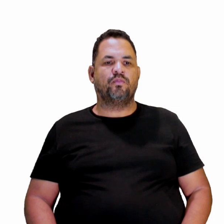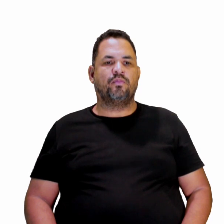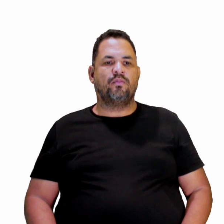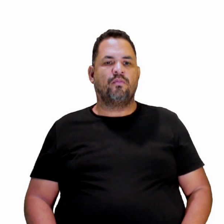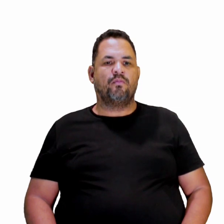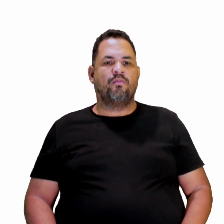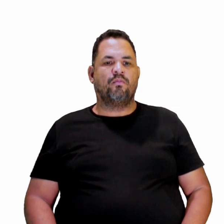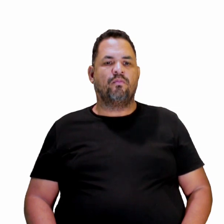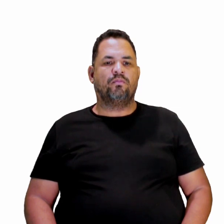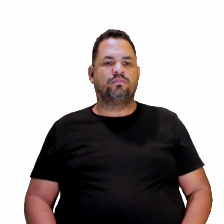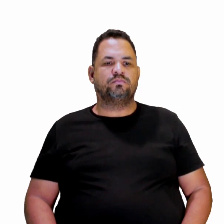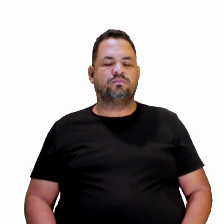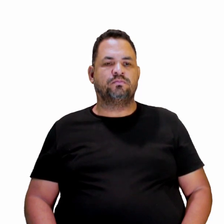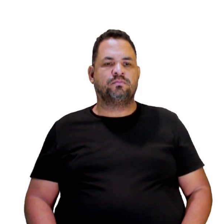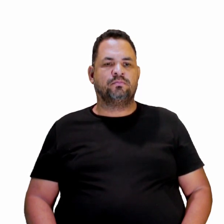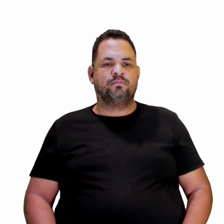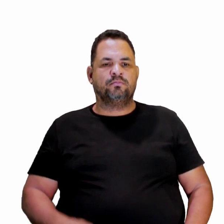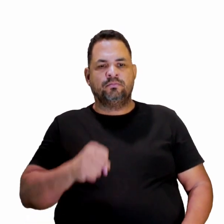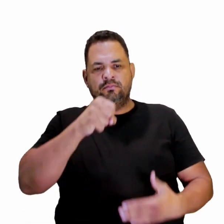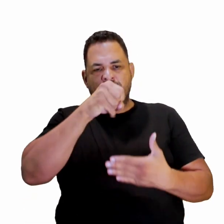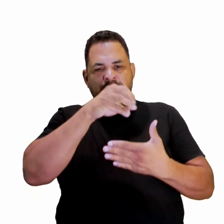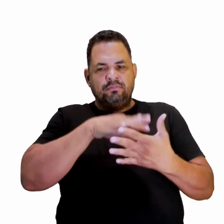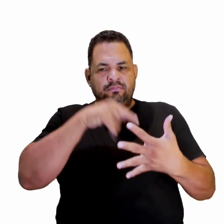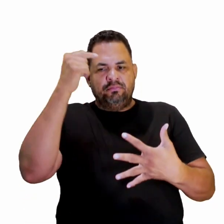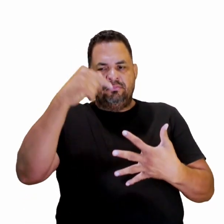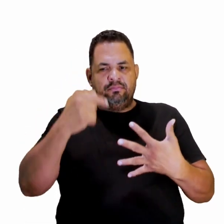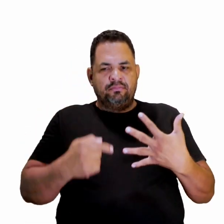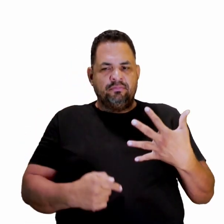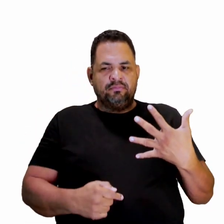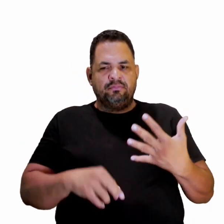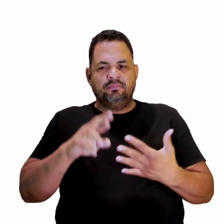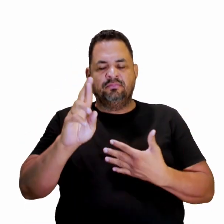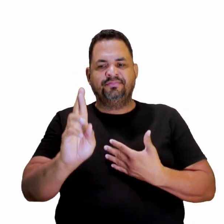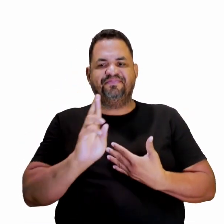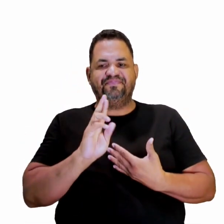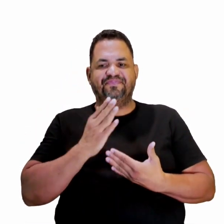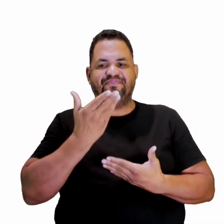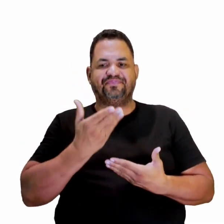Vamos lá. De todas as respostas aqui,